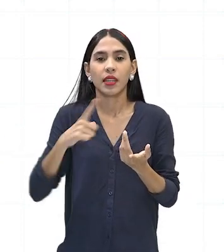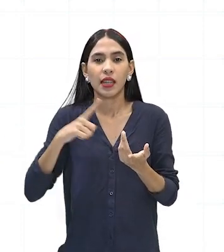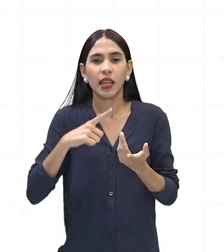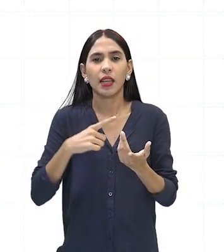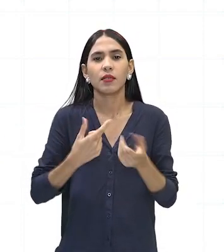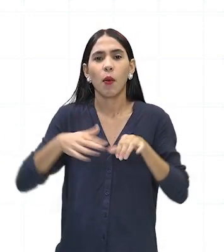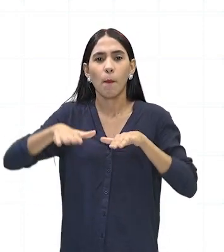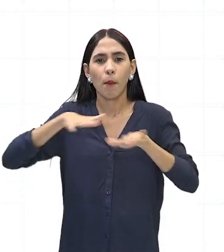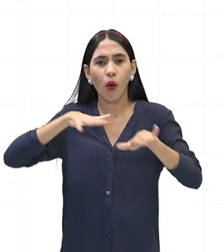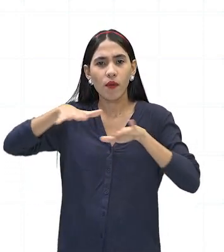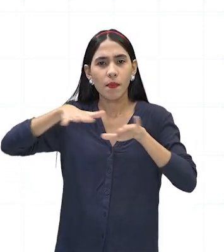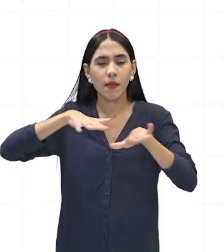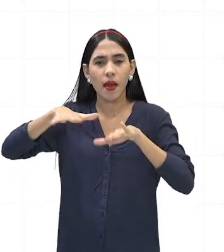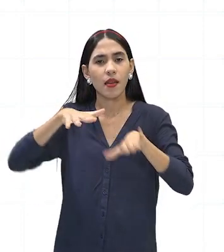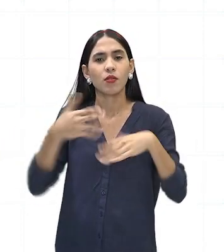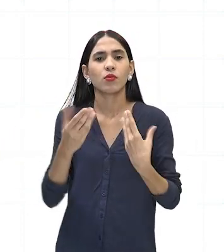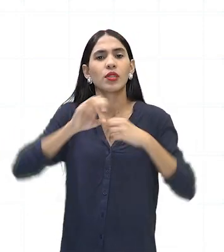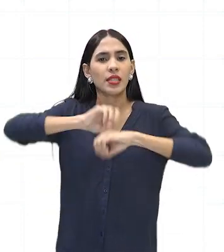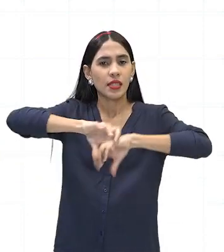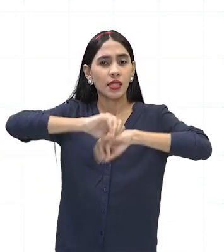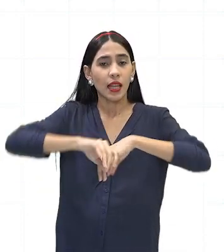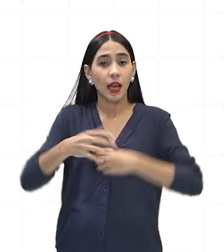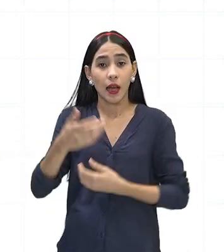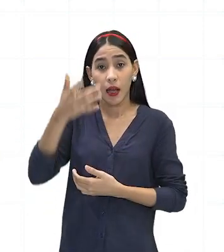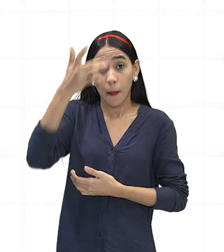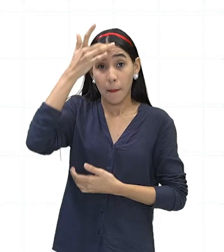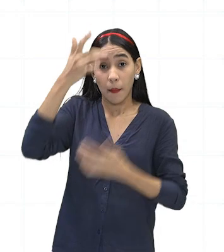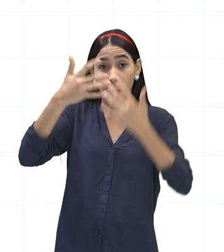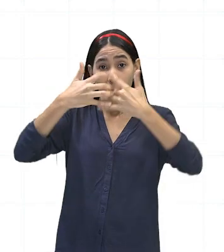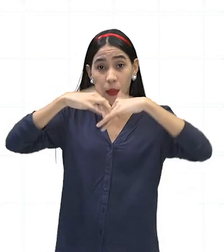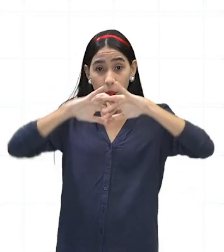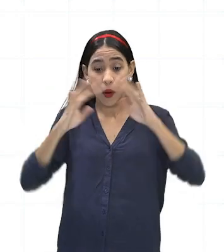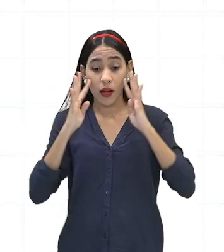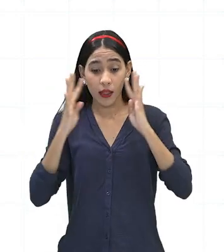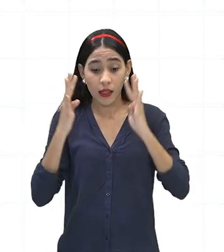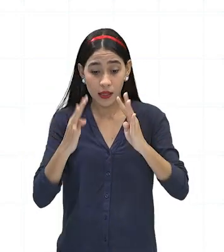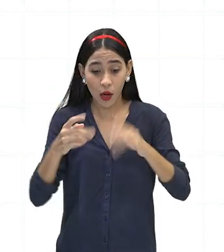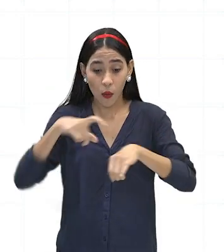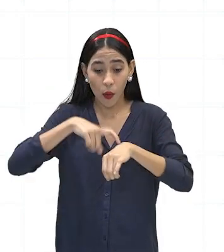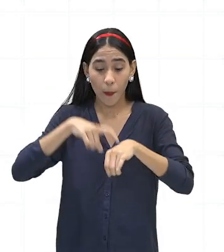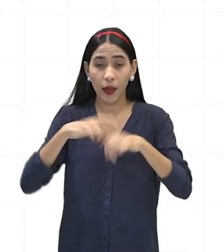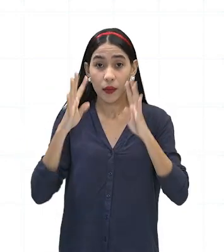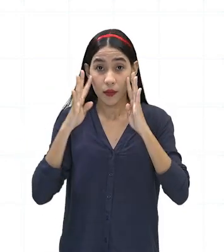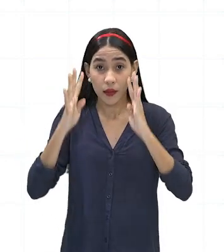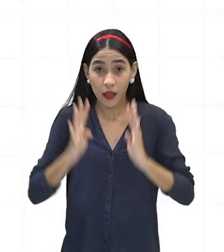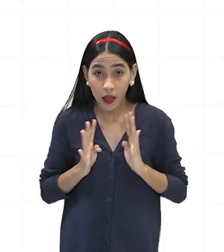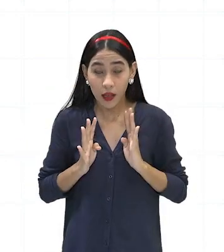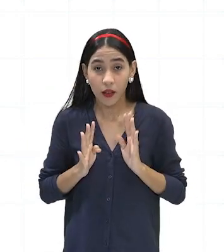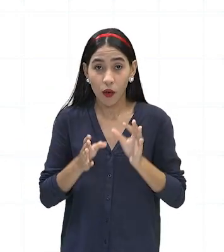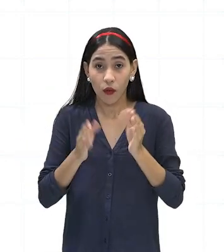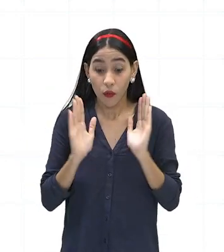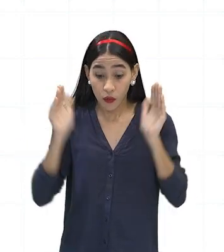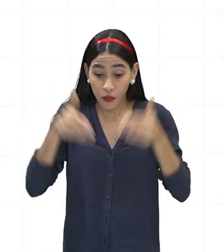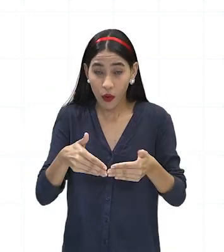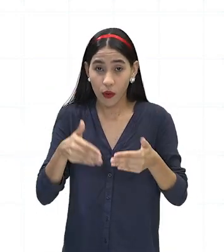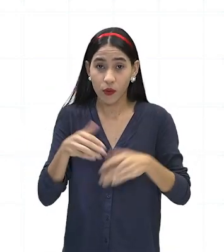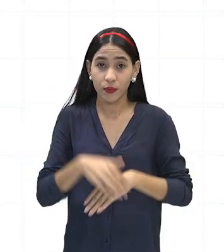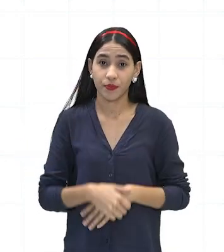não é coreografada, a sua memória e a sua atenção tem que estar ali o tempo todo, né? Presente no